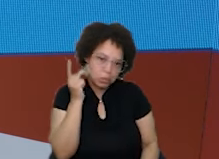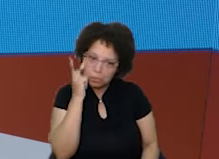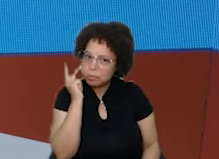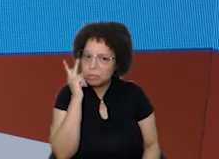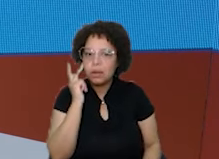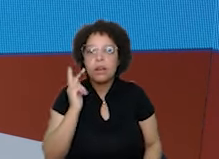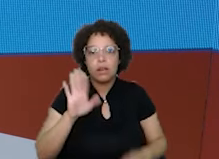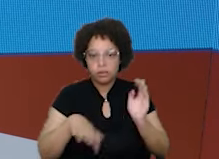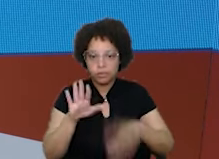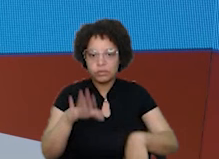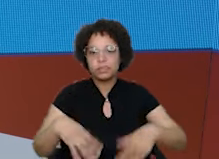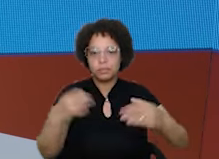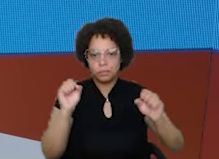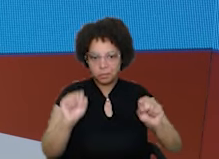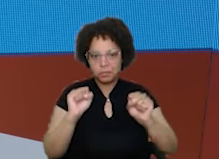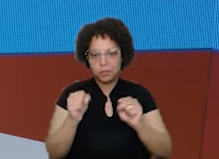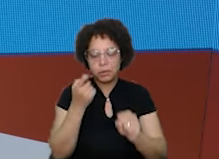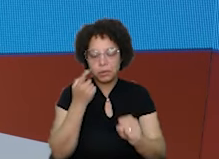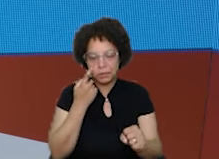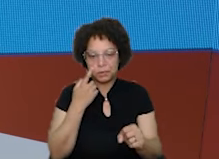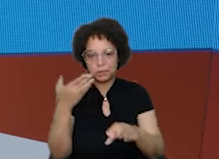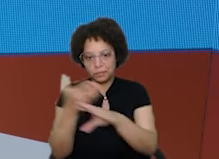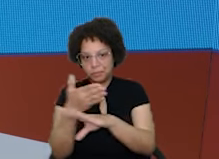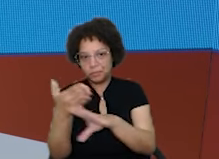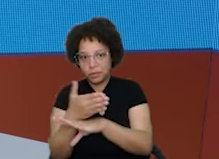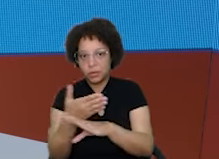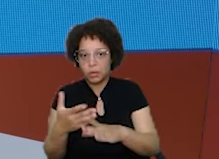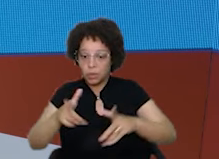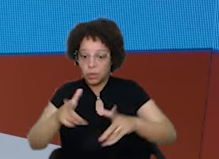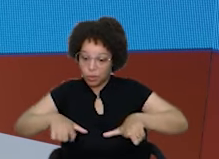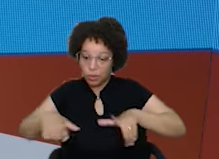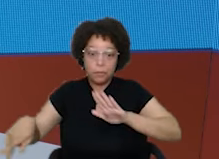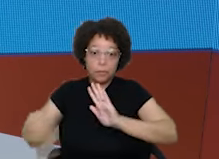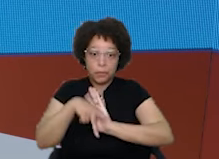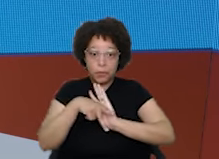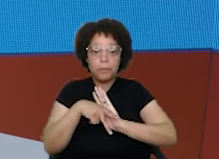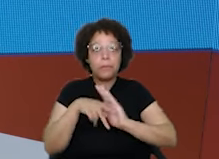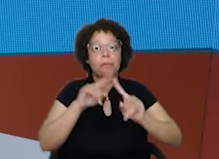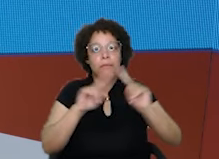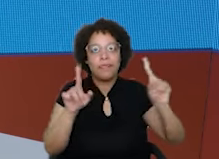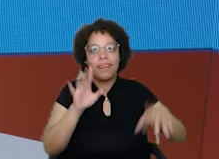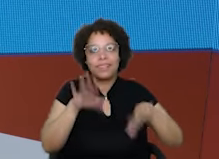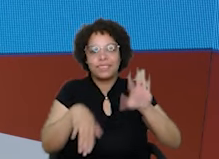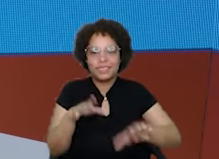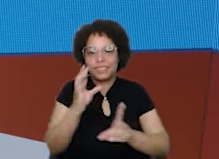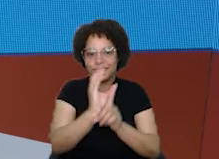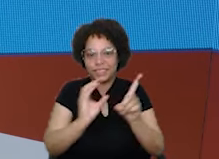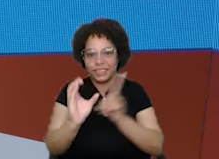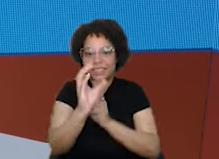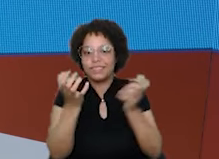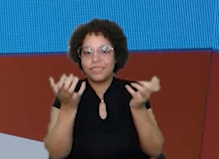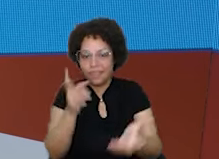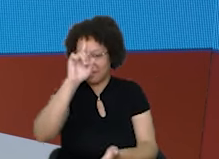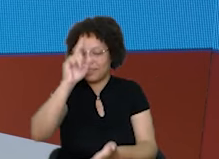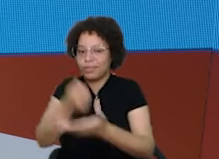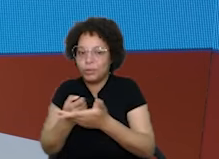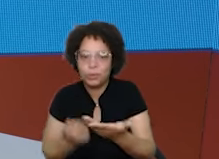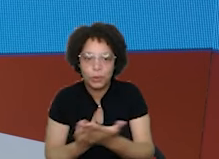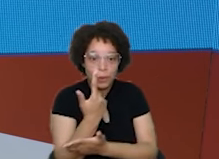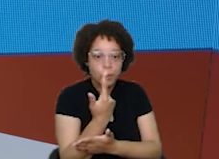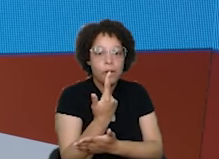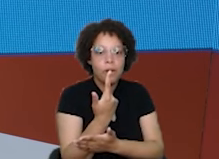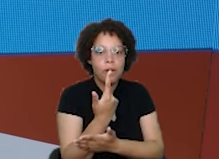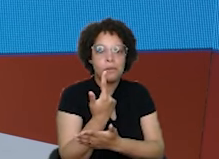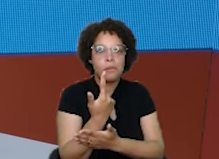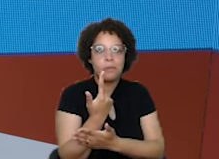você pode construir essa presença em um canal mas muitas vezes quando o cliente decide comprar uma solução às vezes ele vai